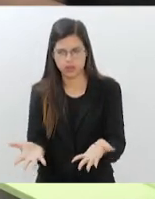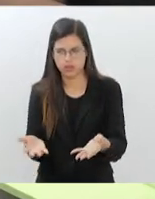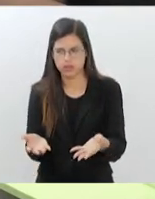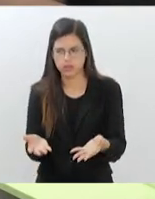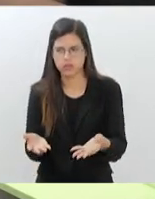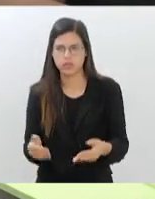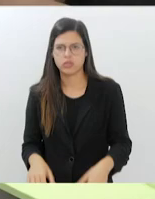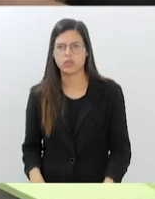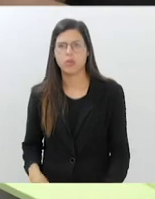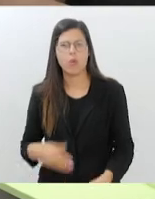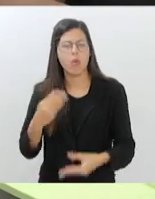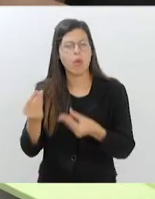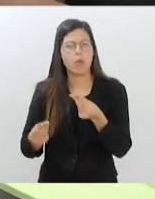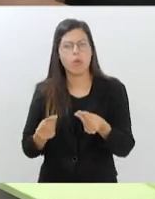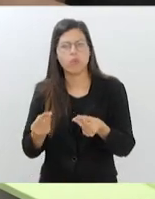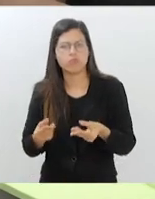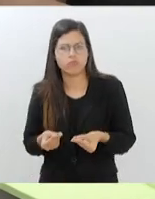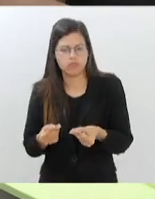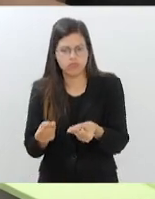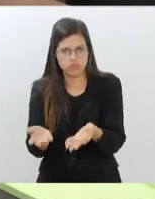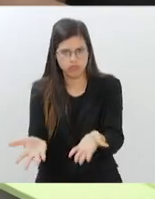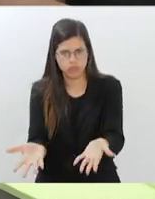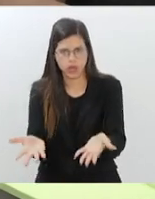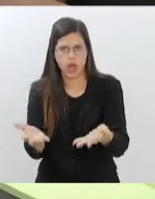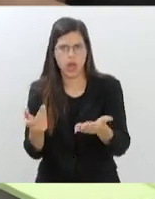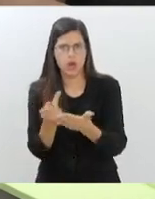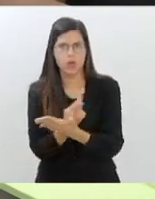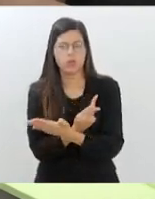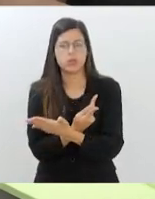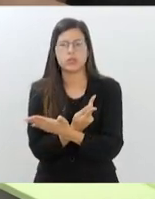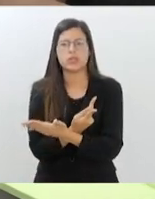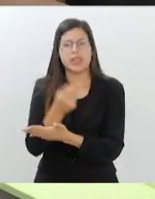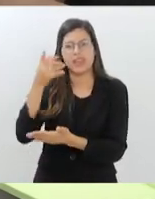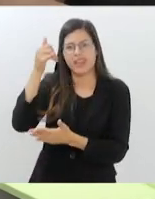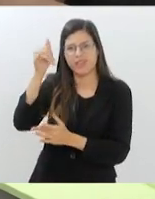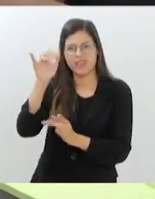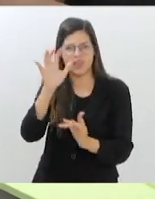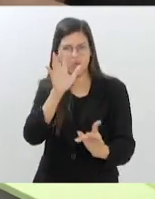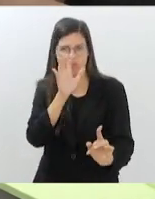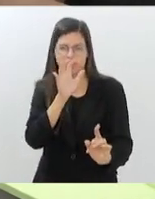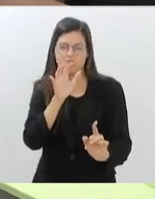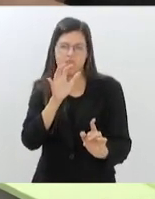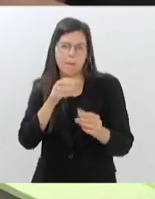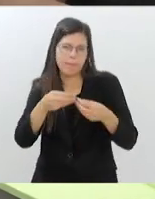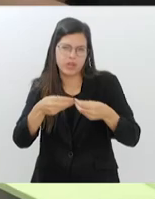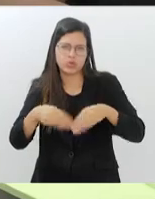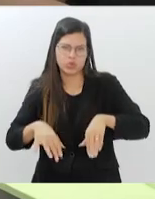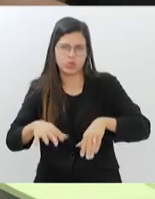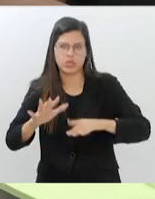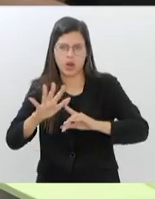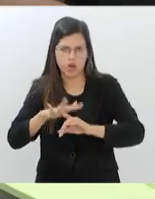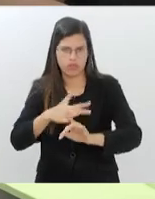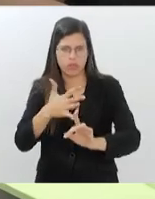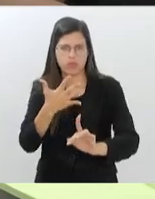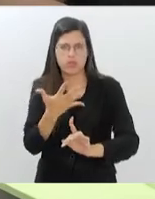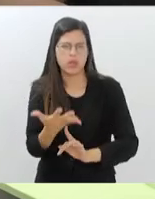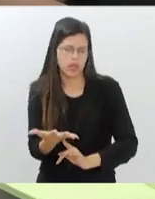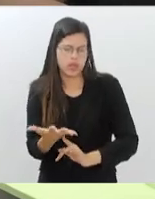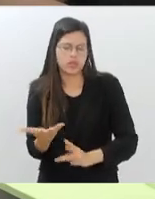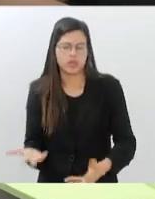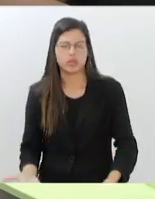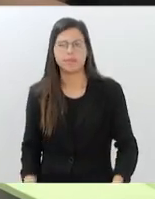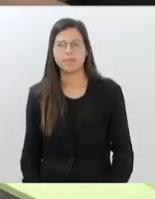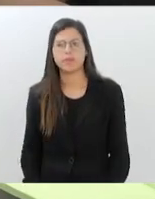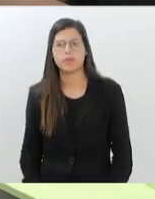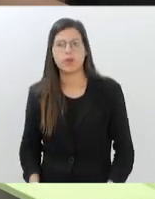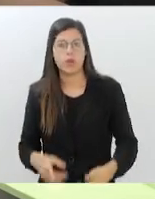que as oferendas podem acontecer sem afetar o meio ambiente a questão do do resíduo das velas etc no